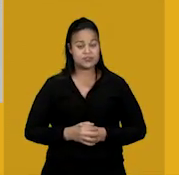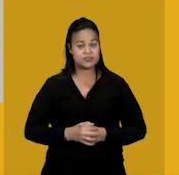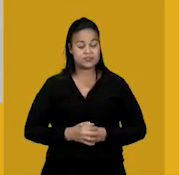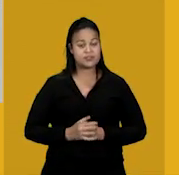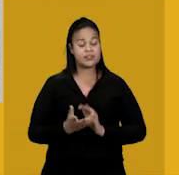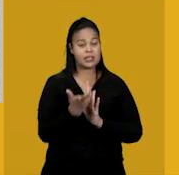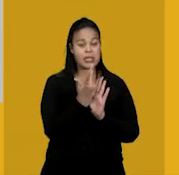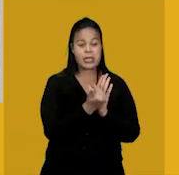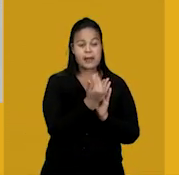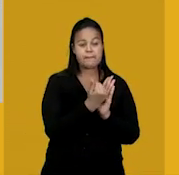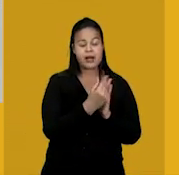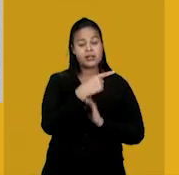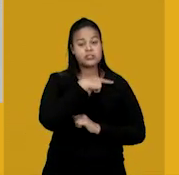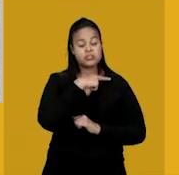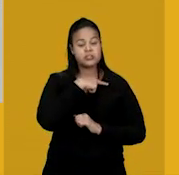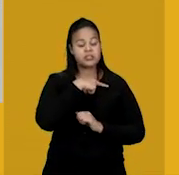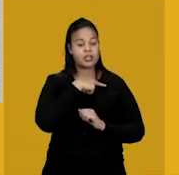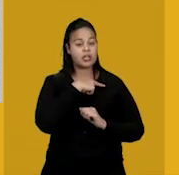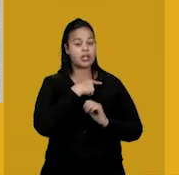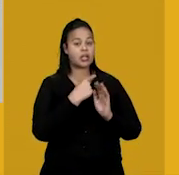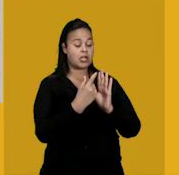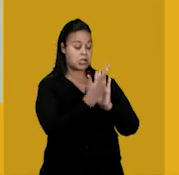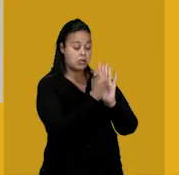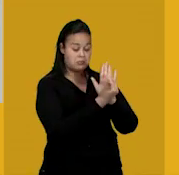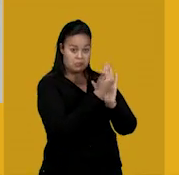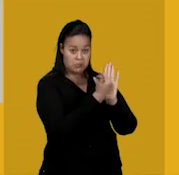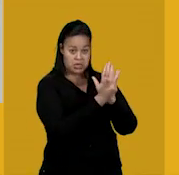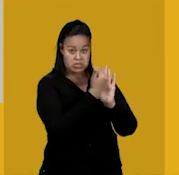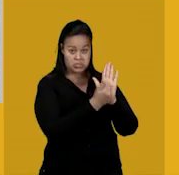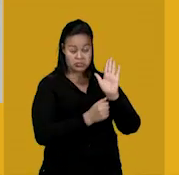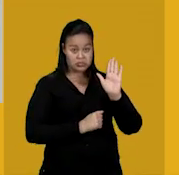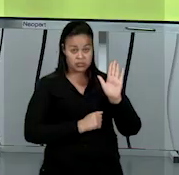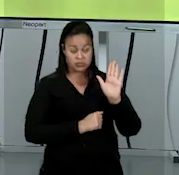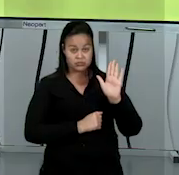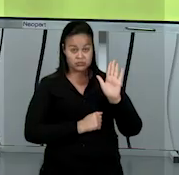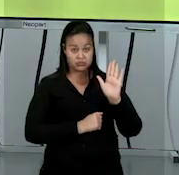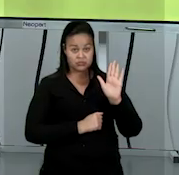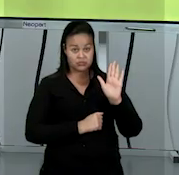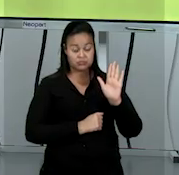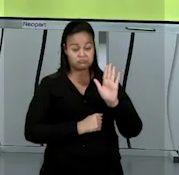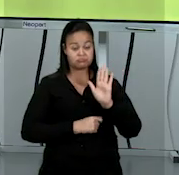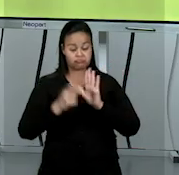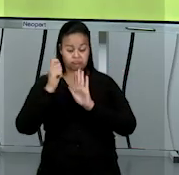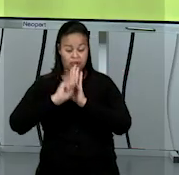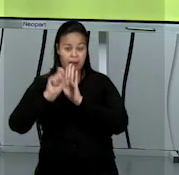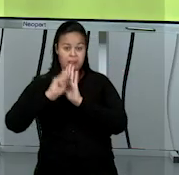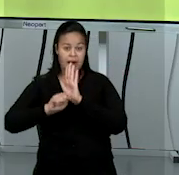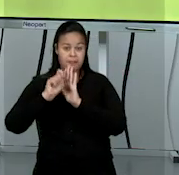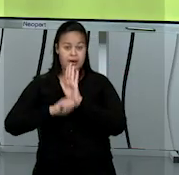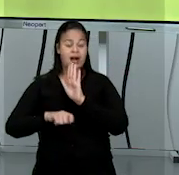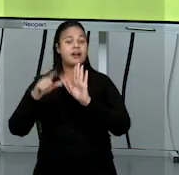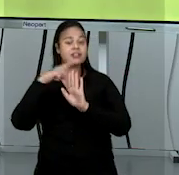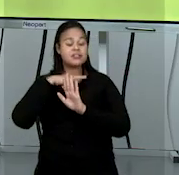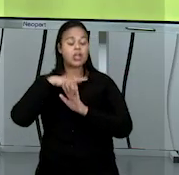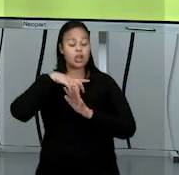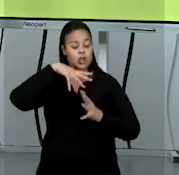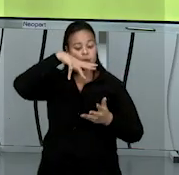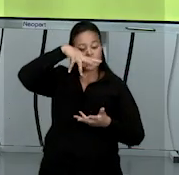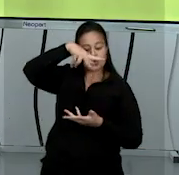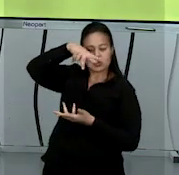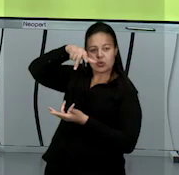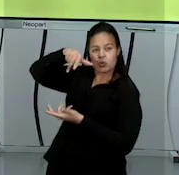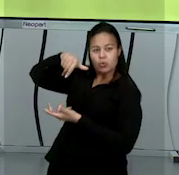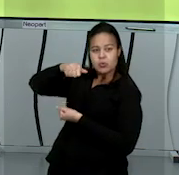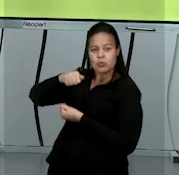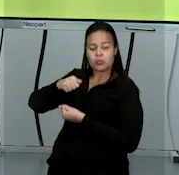Esse exercício aqui, vamos lá fazer. Nós temos aqui um rapaz e um soldado. E